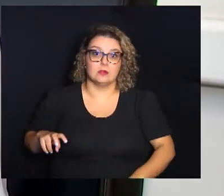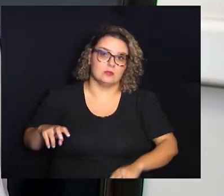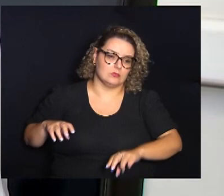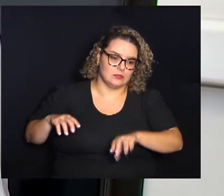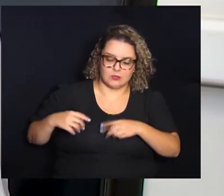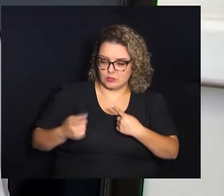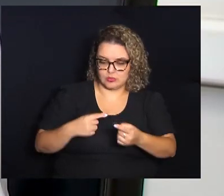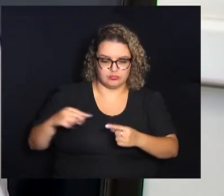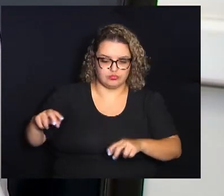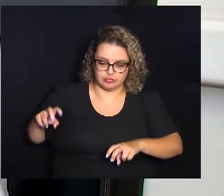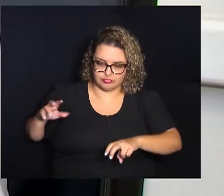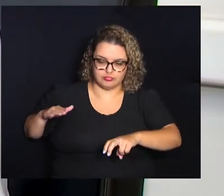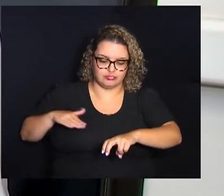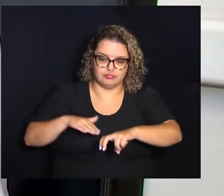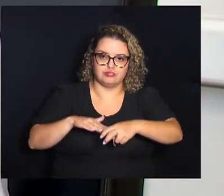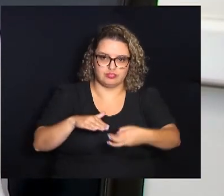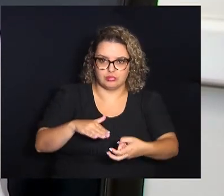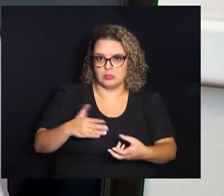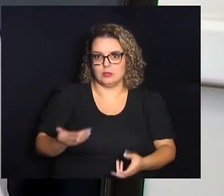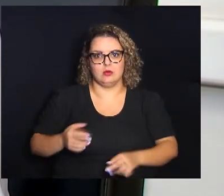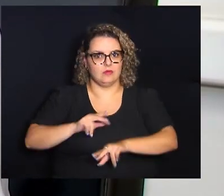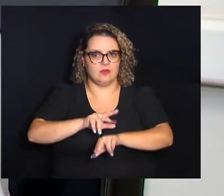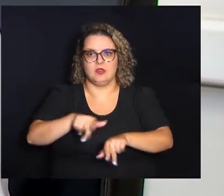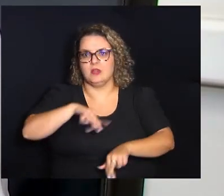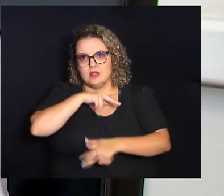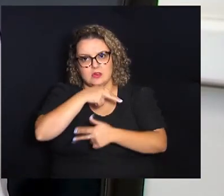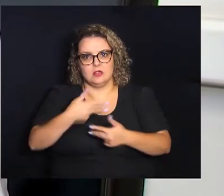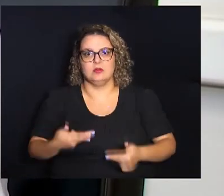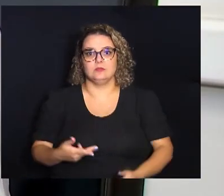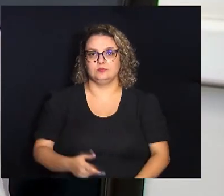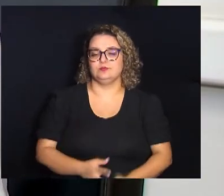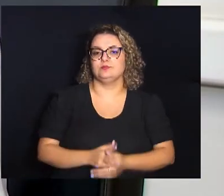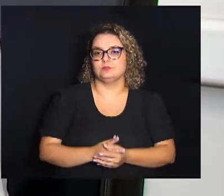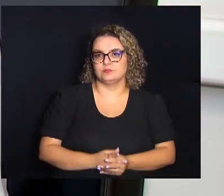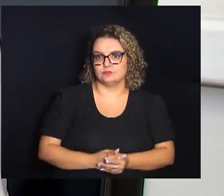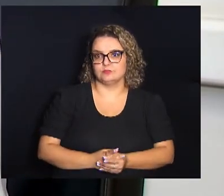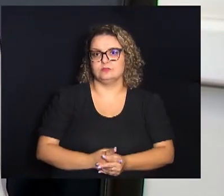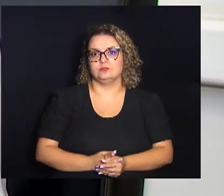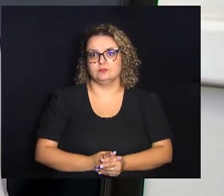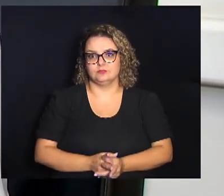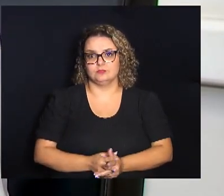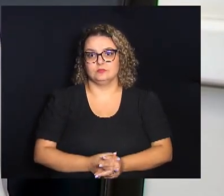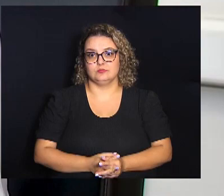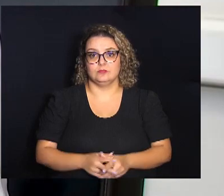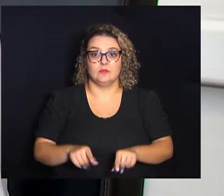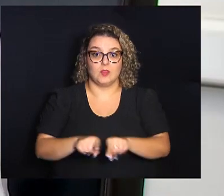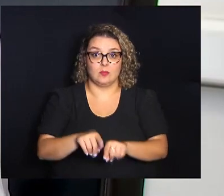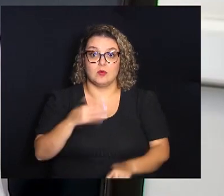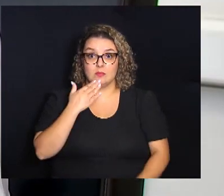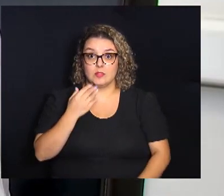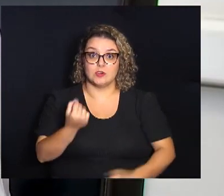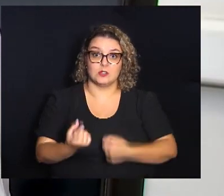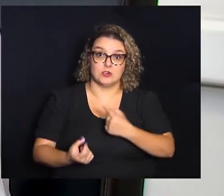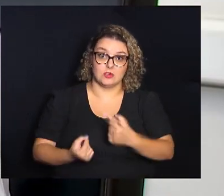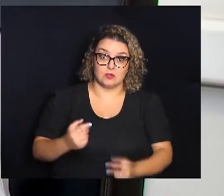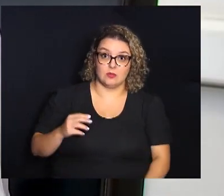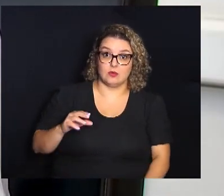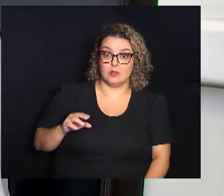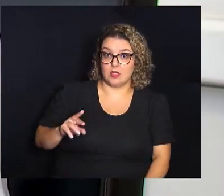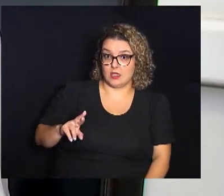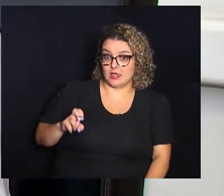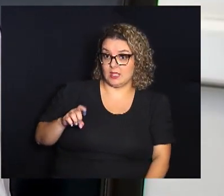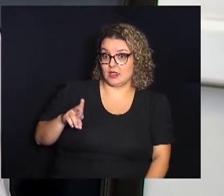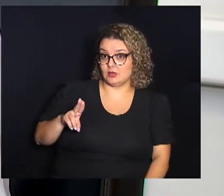animais silvestres, muitos animais ali ainda. Inclusive, a gente pediu também alguns redutores de velocidade, porque